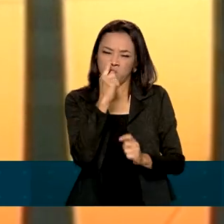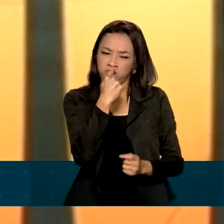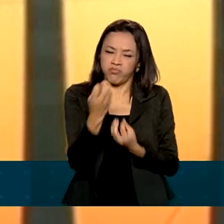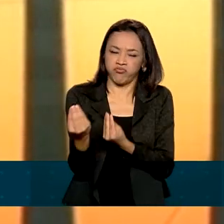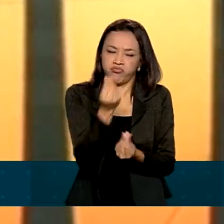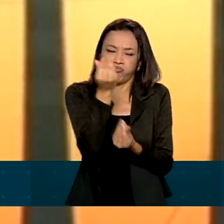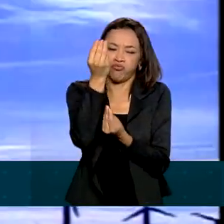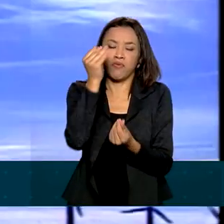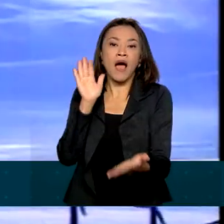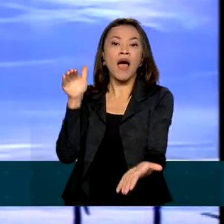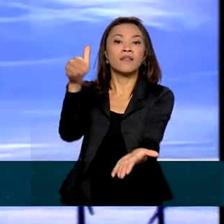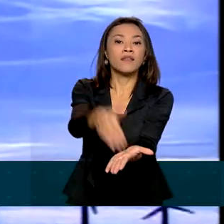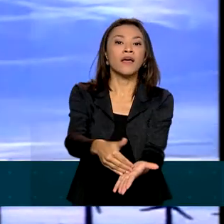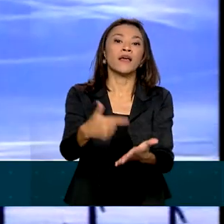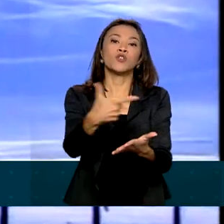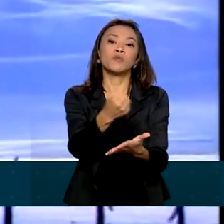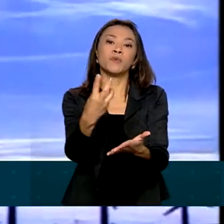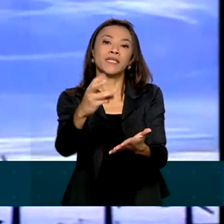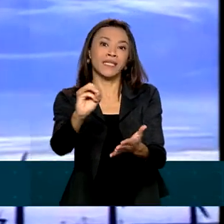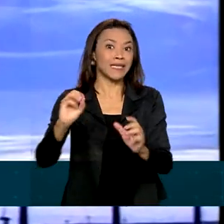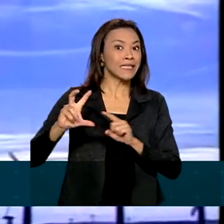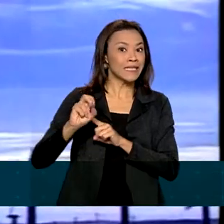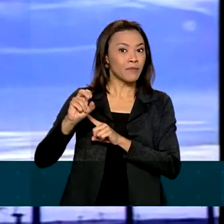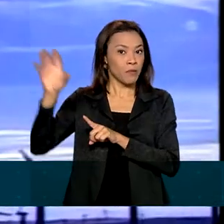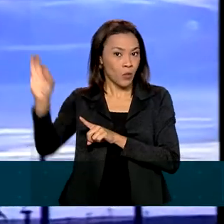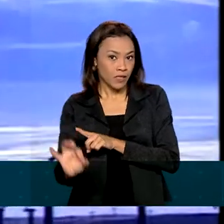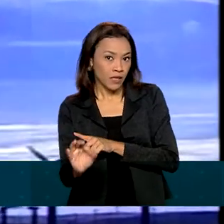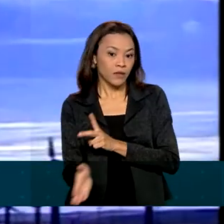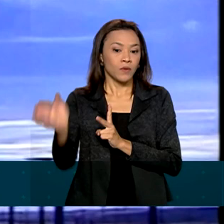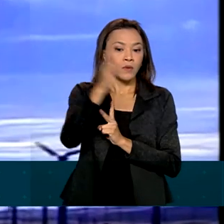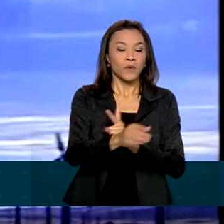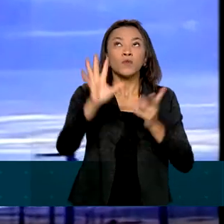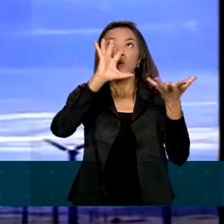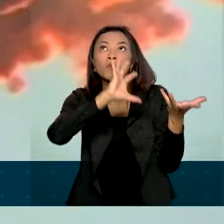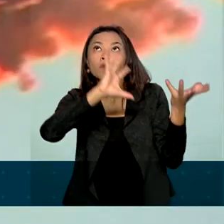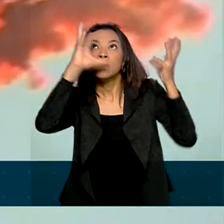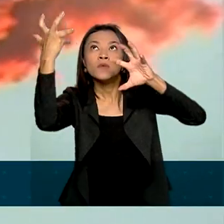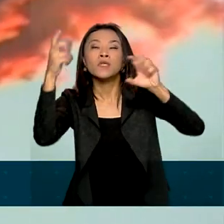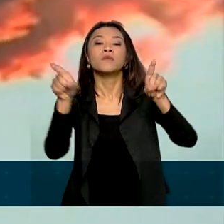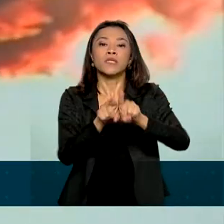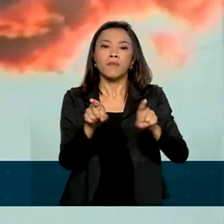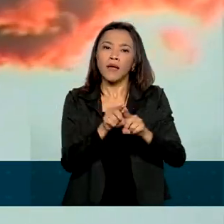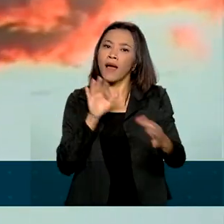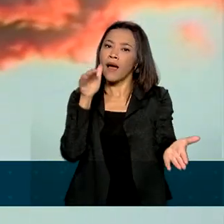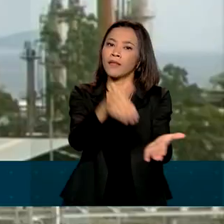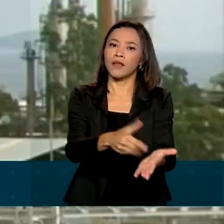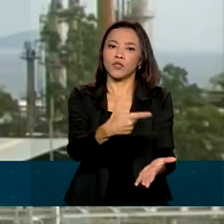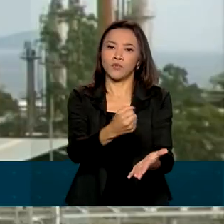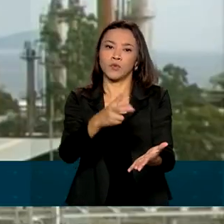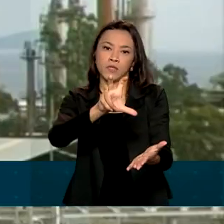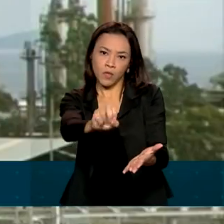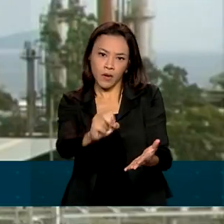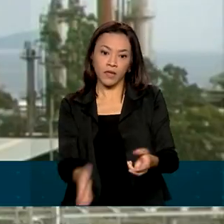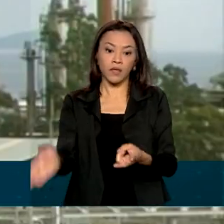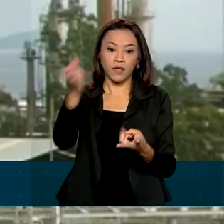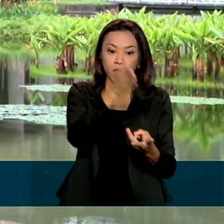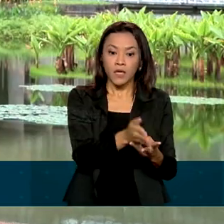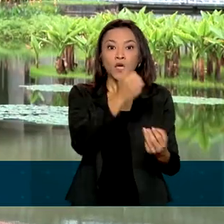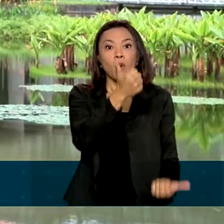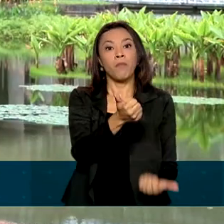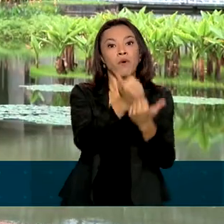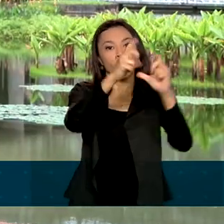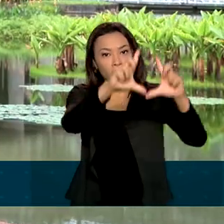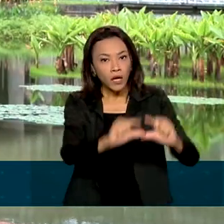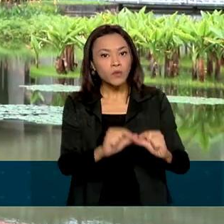até 2030, a neutralidade climática até 2050 e o apoio à redução global do metano.